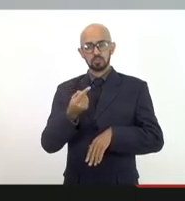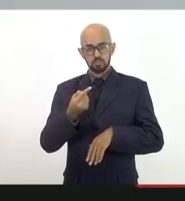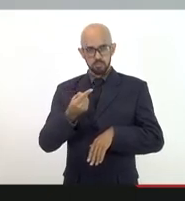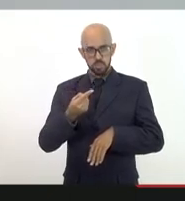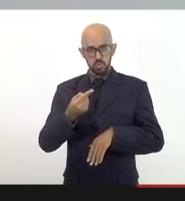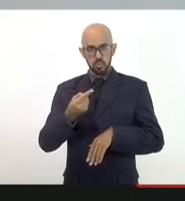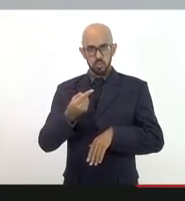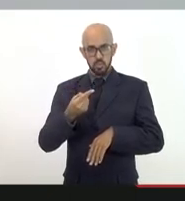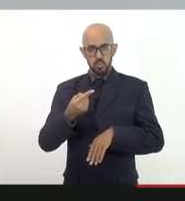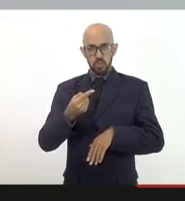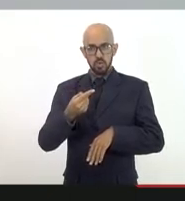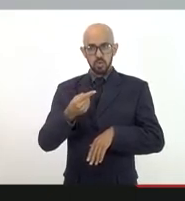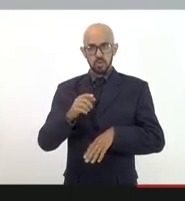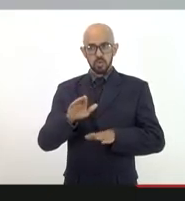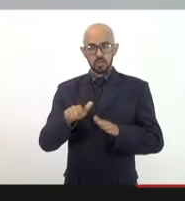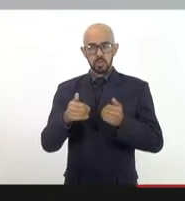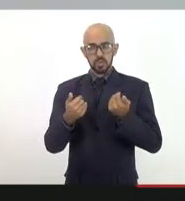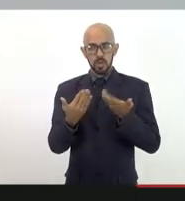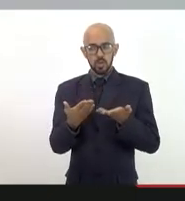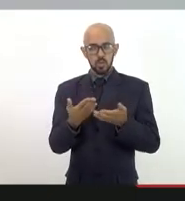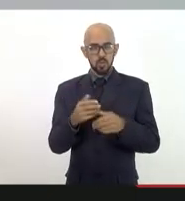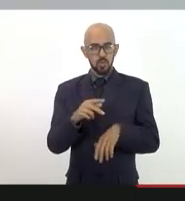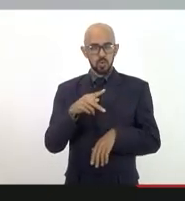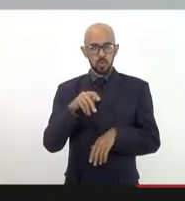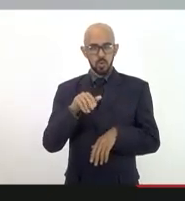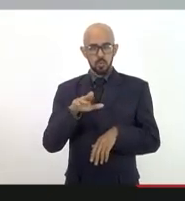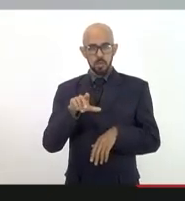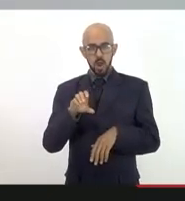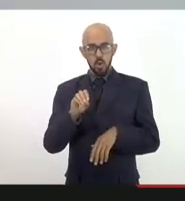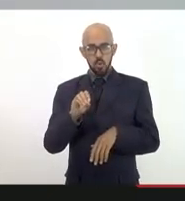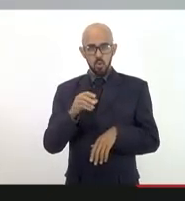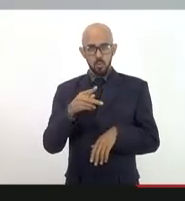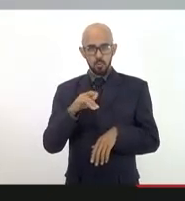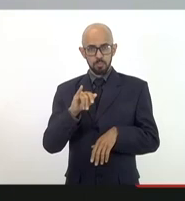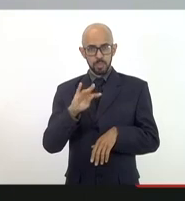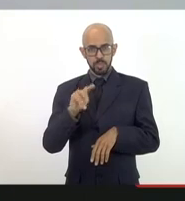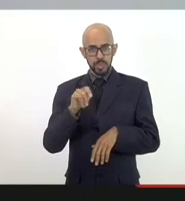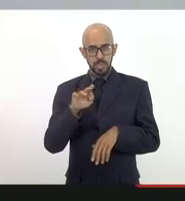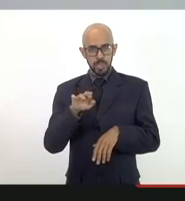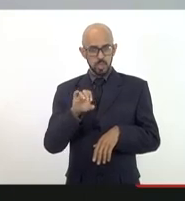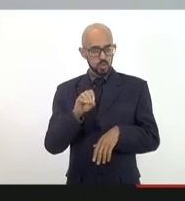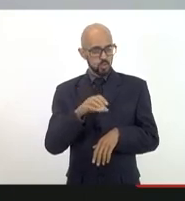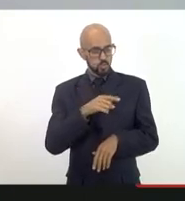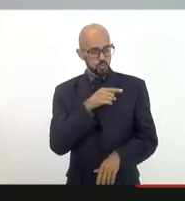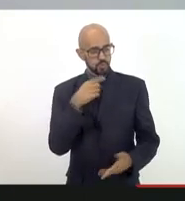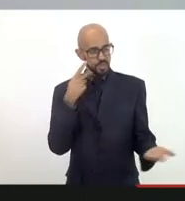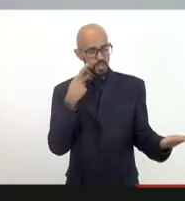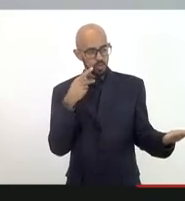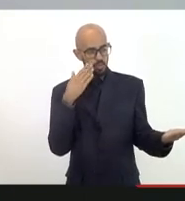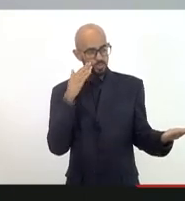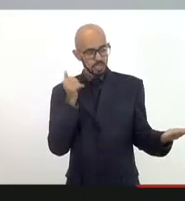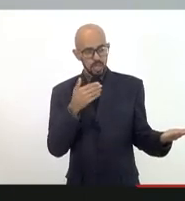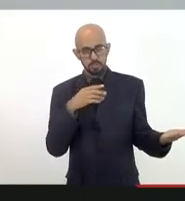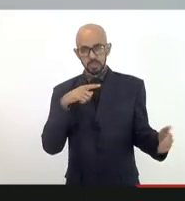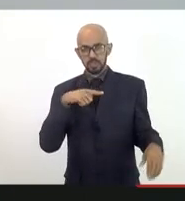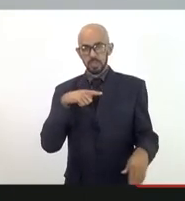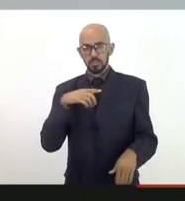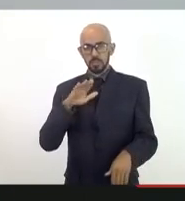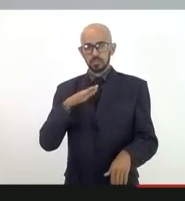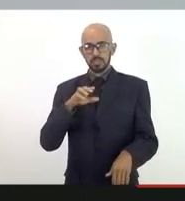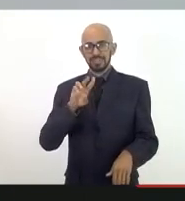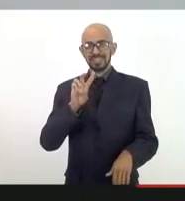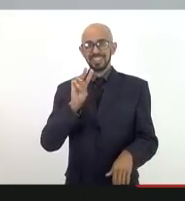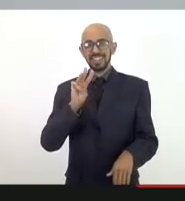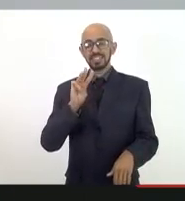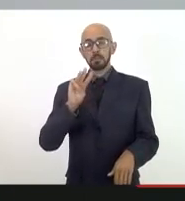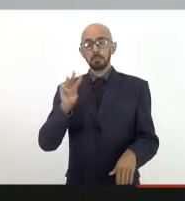cerca, vereador Paulo Pinheiro, minha saudação especial ao meu querido vereador, há cerca de 3.000.000 de pessoas nesse estado que não